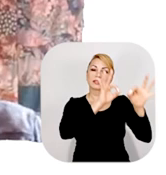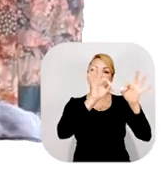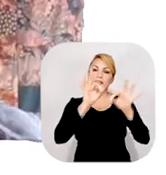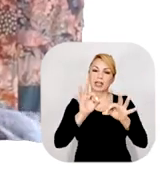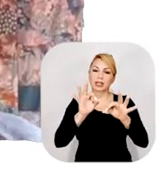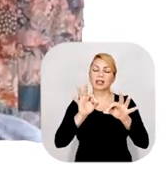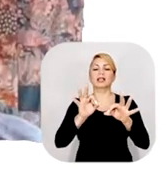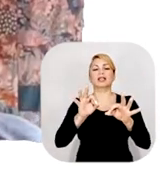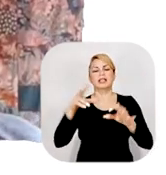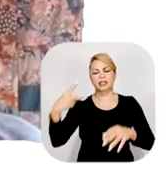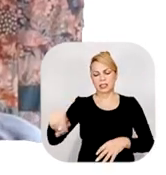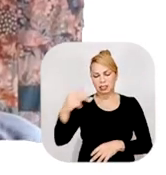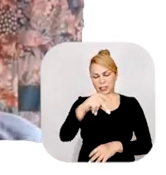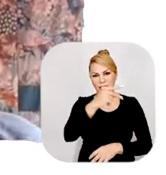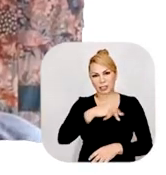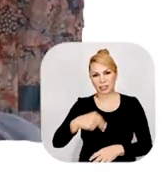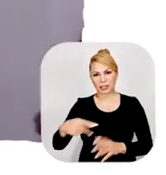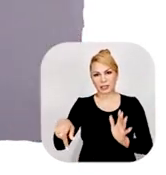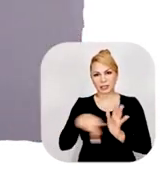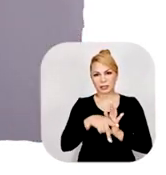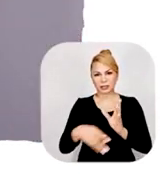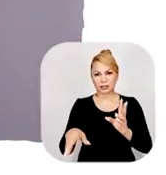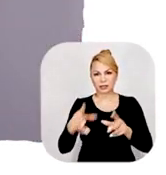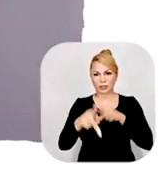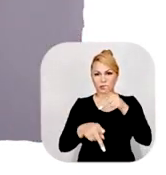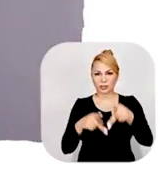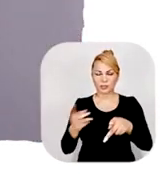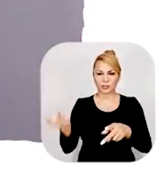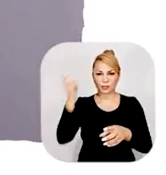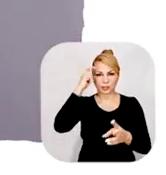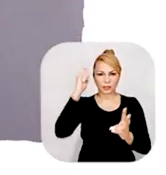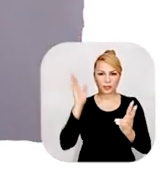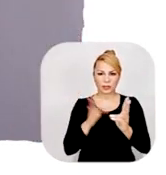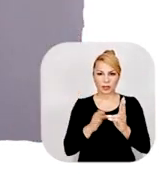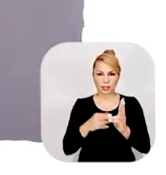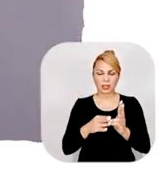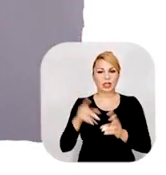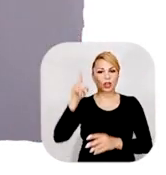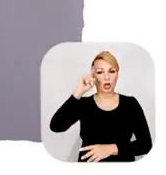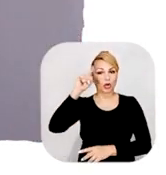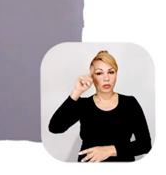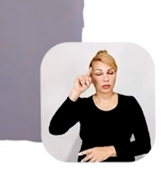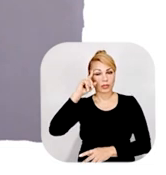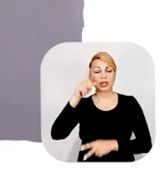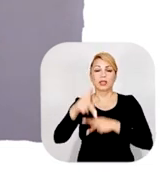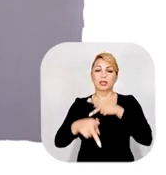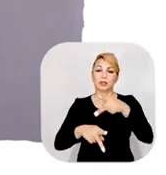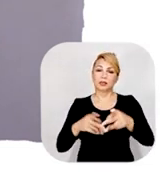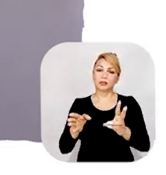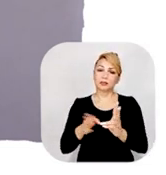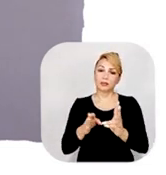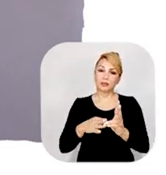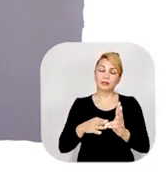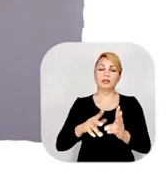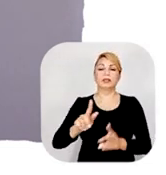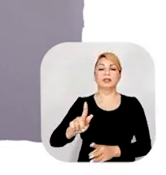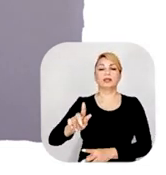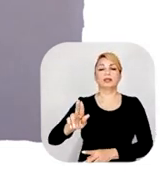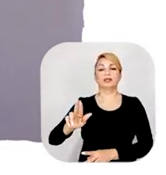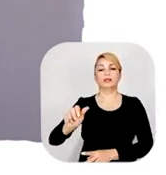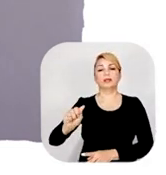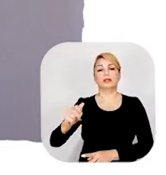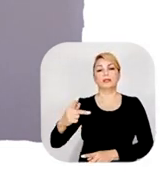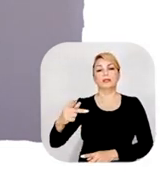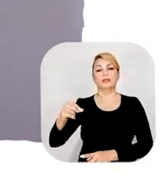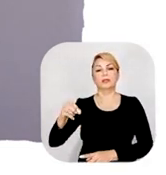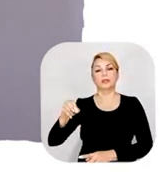rituais xamânicos e da vida cotidiana da população indígena do Vale do Guaporé,